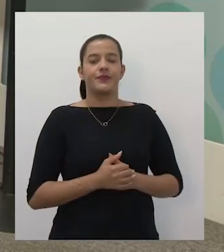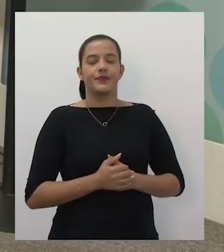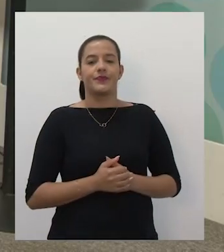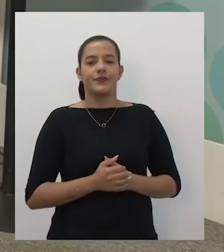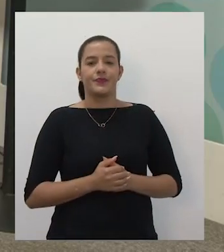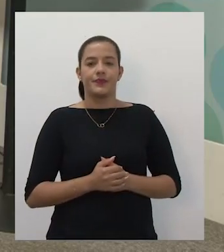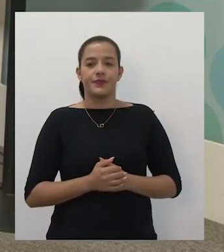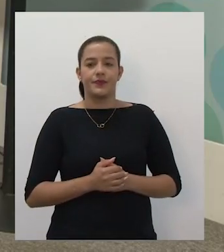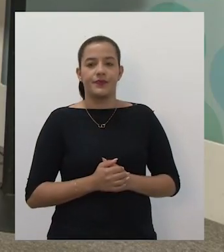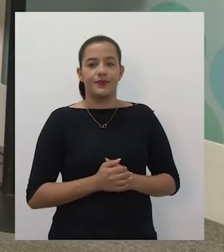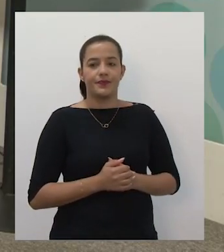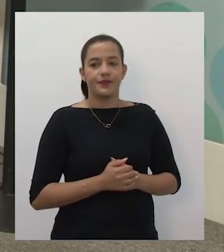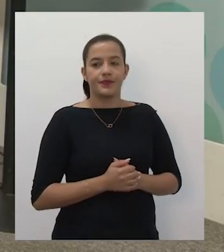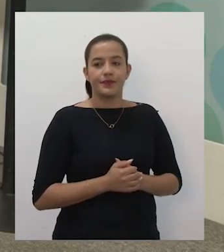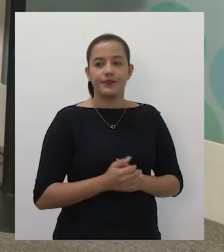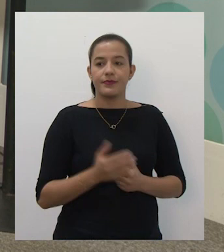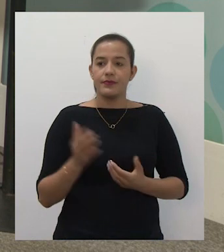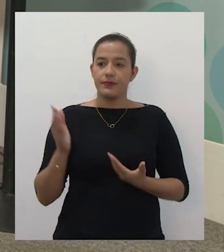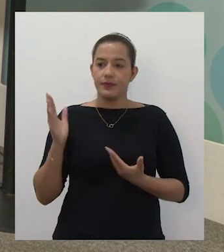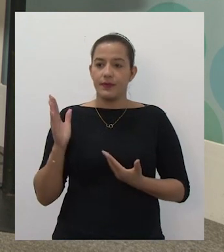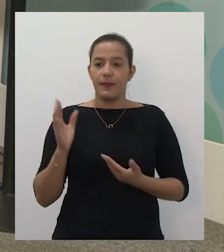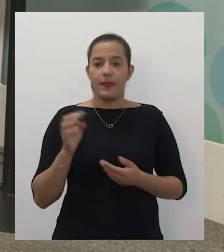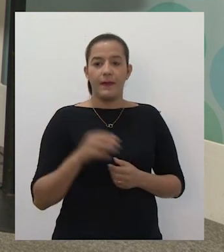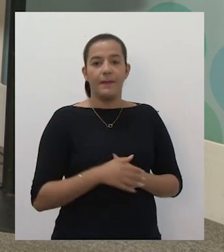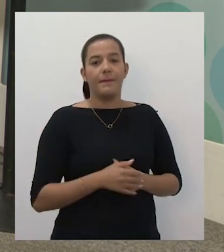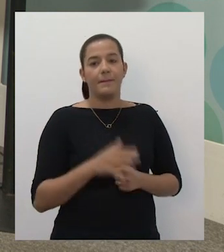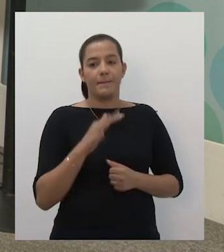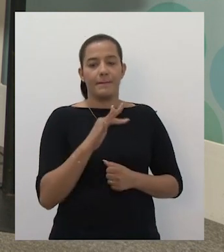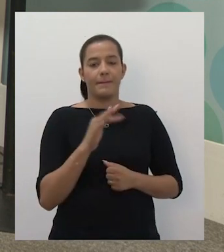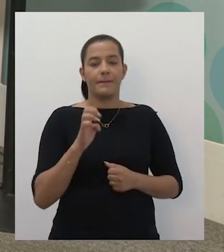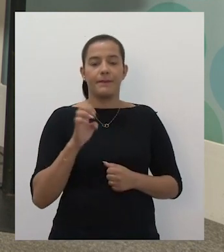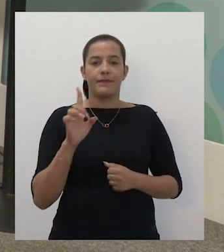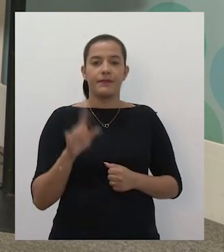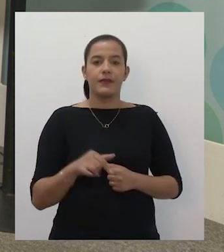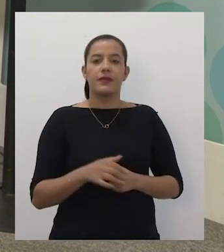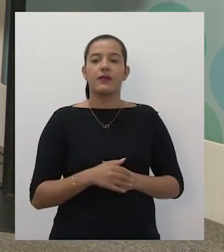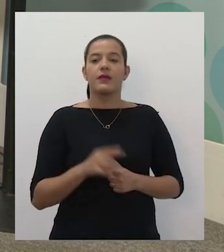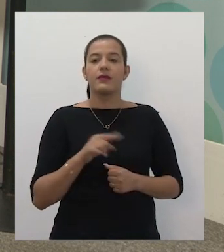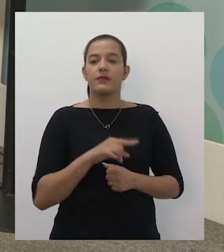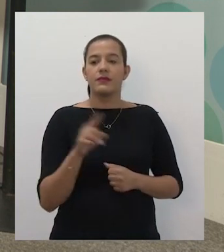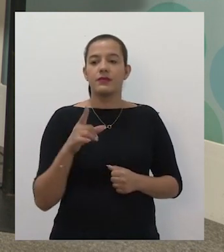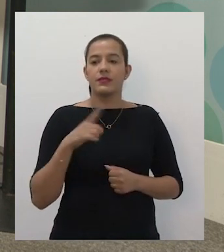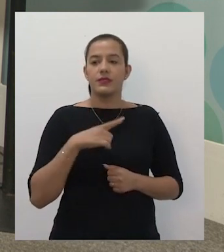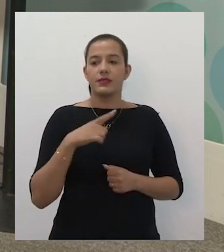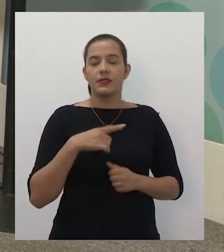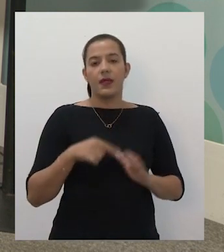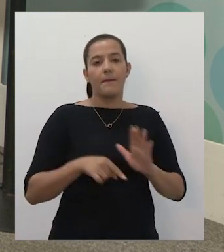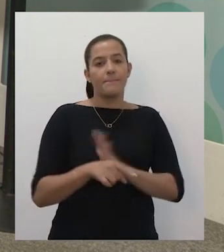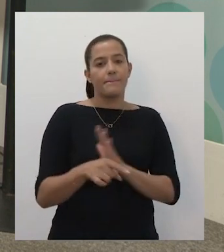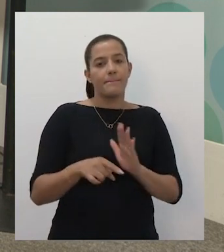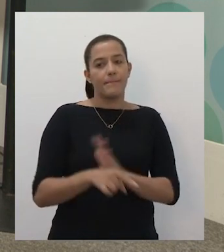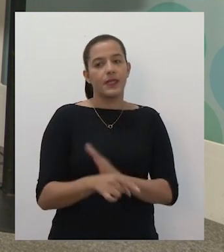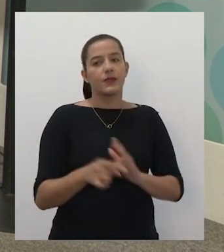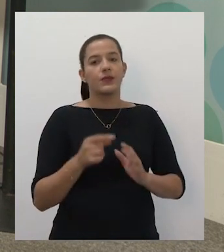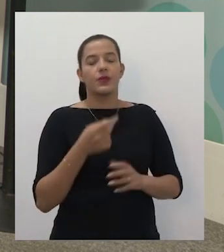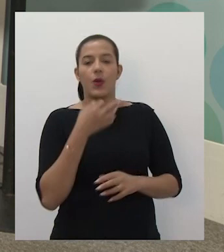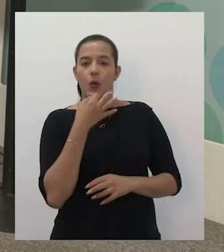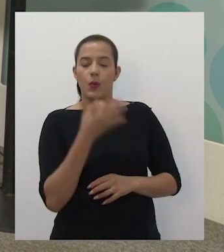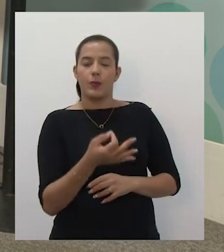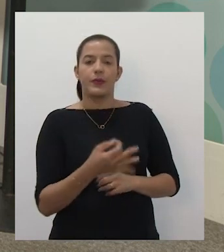Fernanda é chamada por nós aqui muito carinhosamente de Fer, né? E perguntamos aí, Fê, você tem alguma pergunta aí no chat, algum